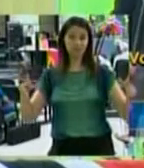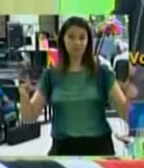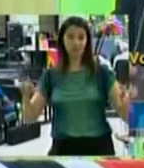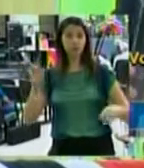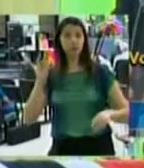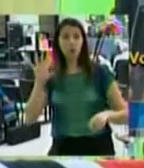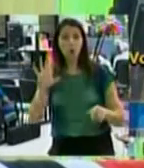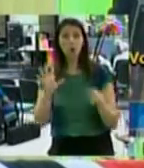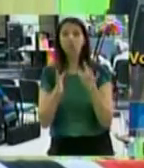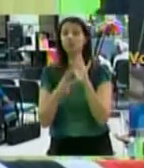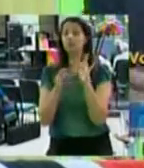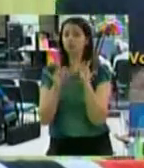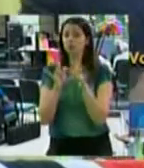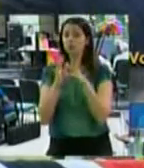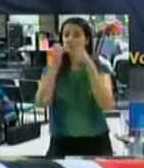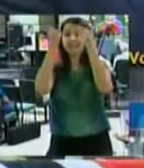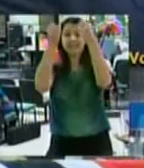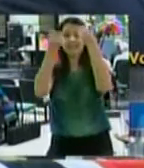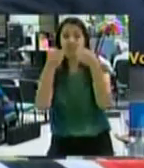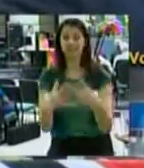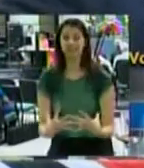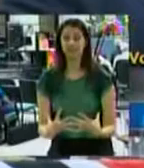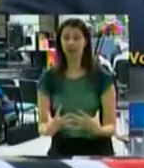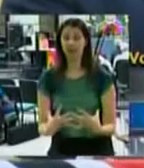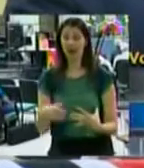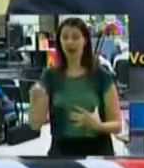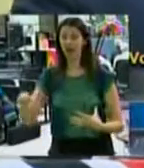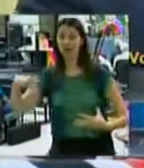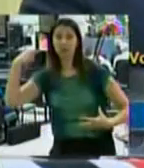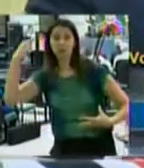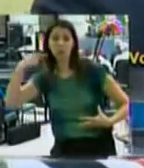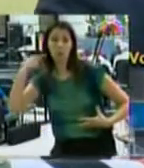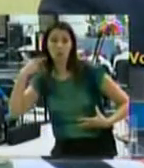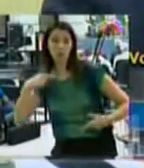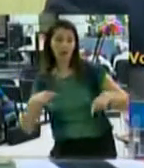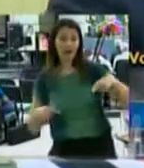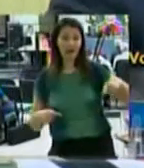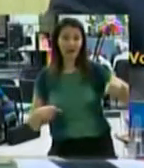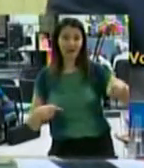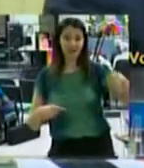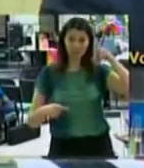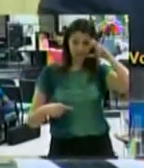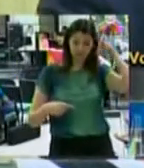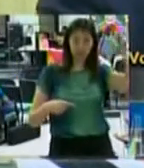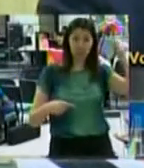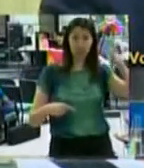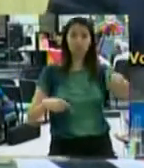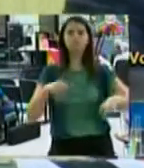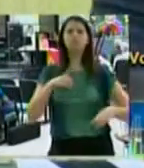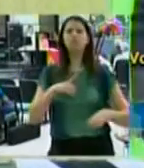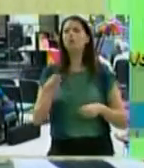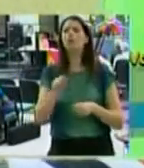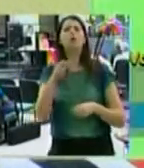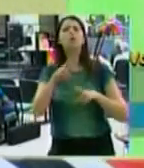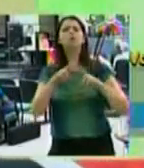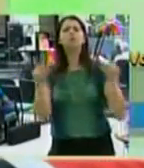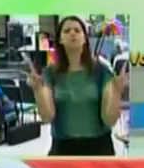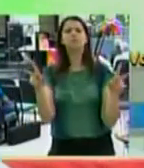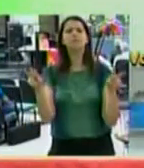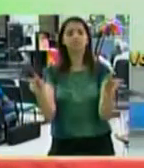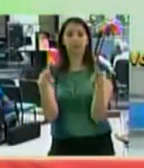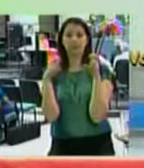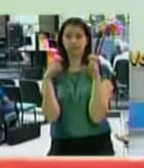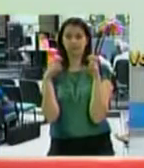de Jesus, entre loucos e prudentes, só existe uma diferença. Percebam as